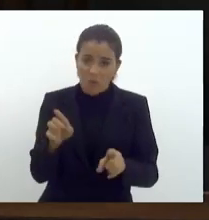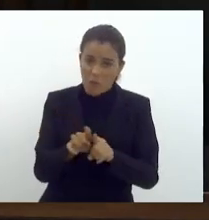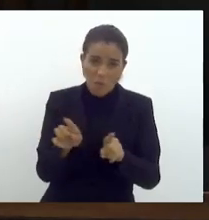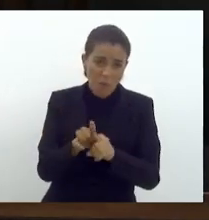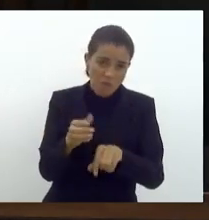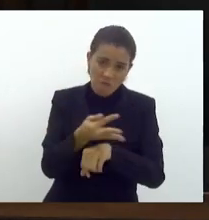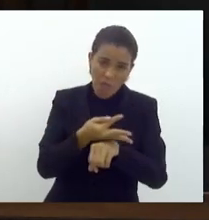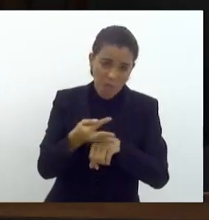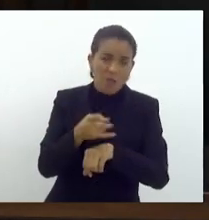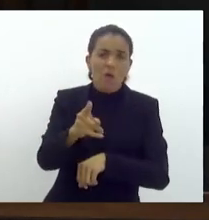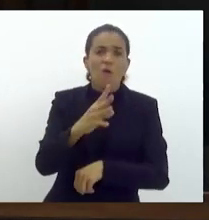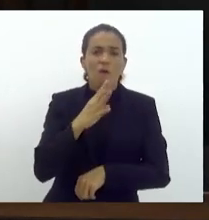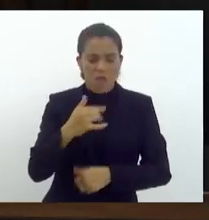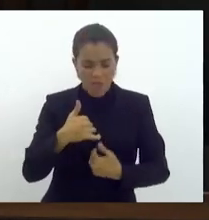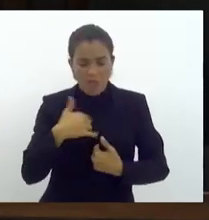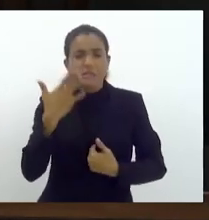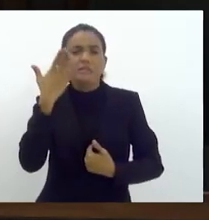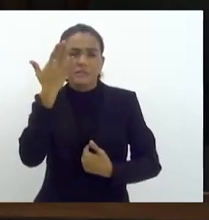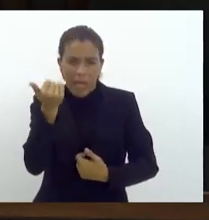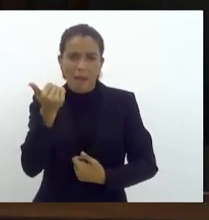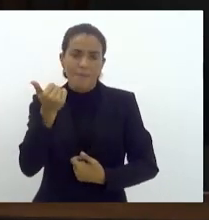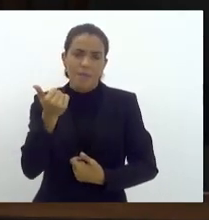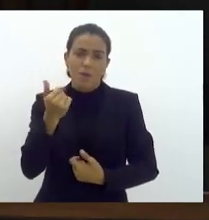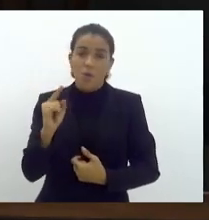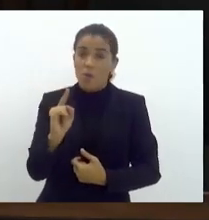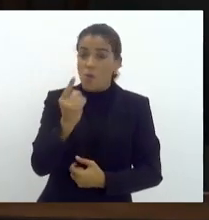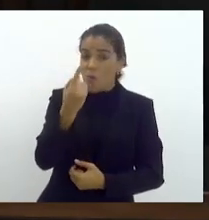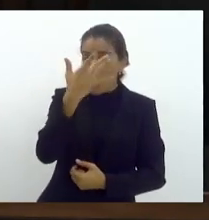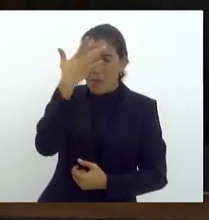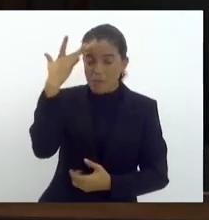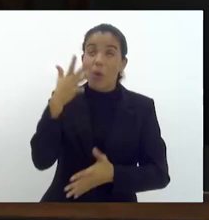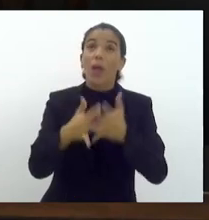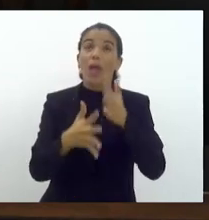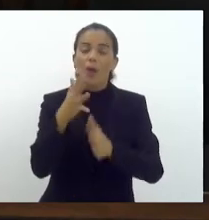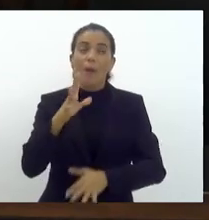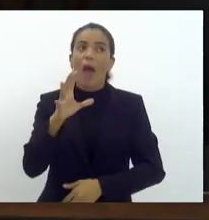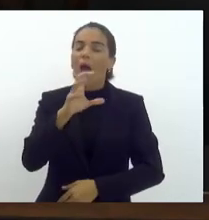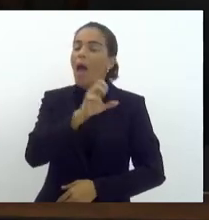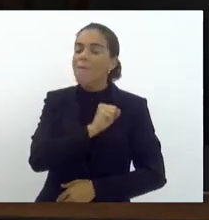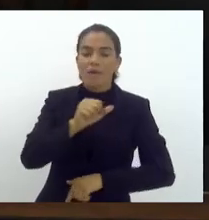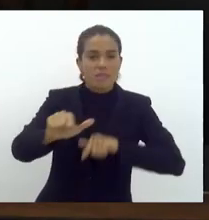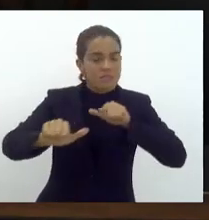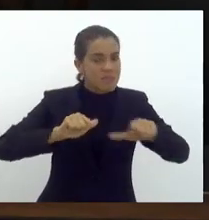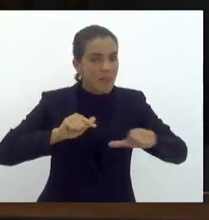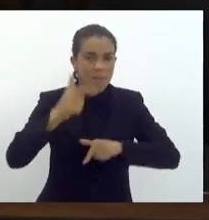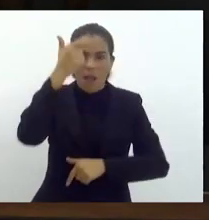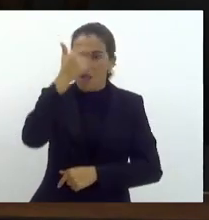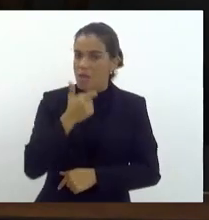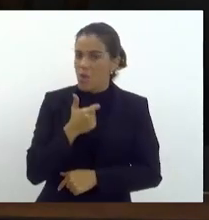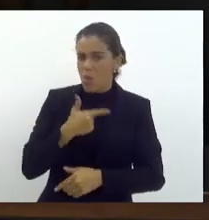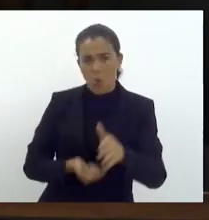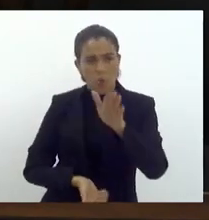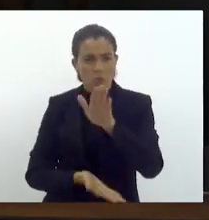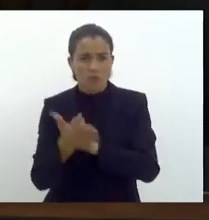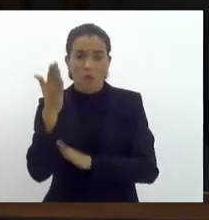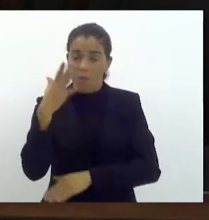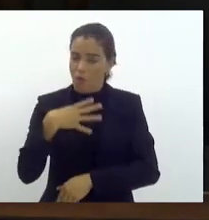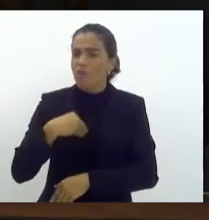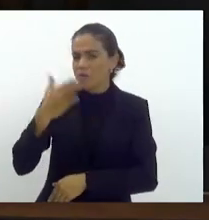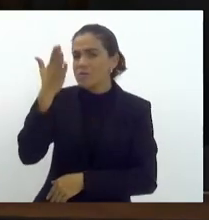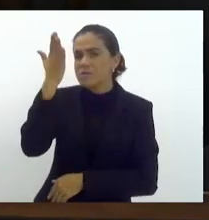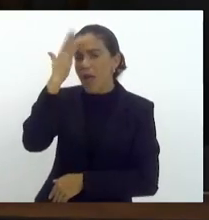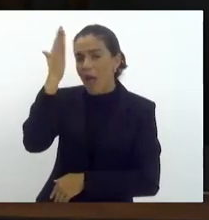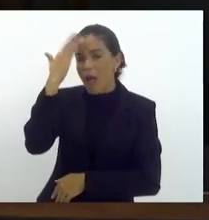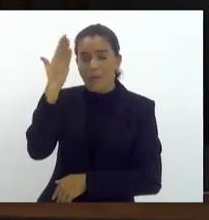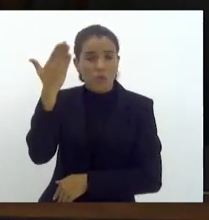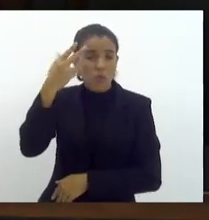férias Quem me conhece sabe que se tem uma pessoa que é complicada que adora trabalhar sou eu eu não viajo meu filho sabe disso